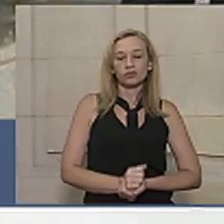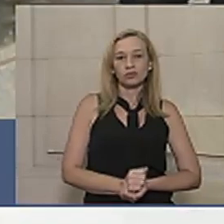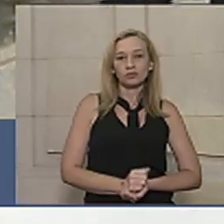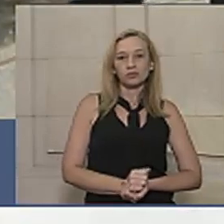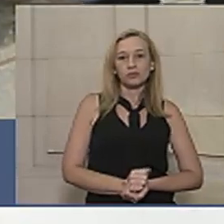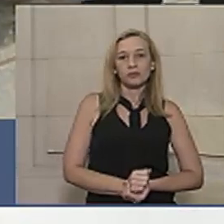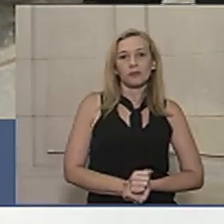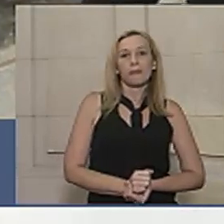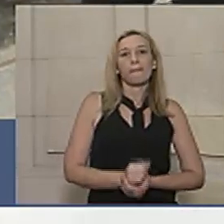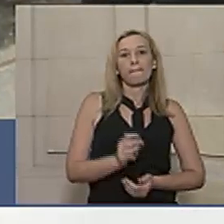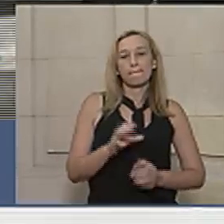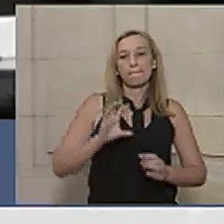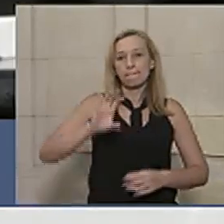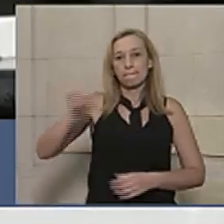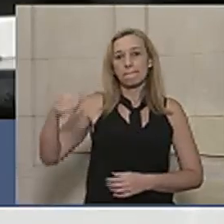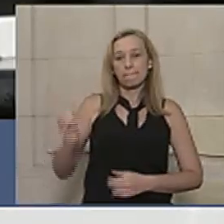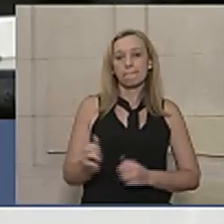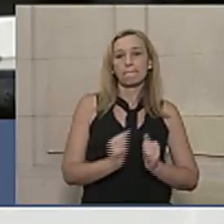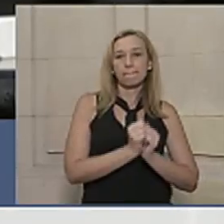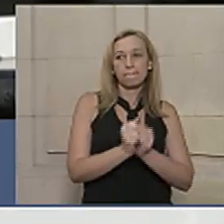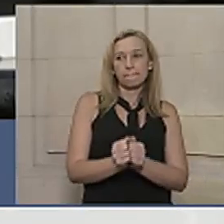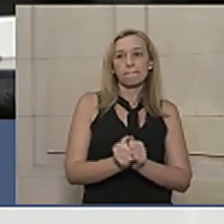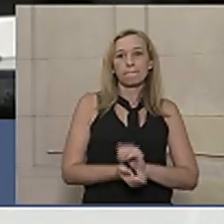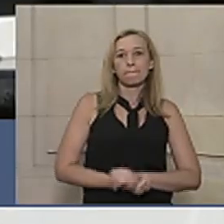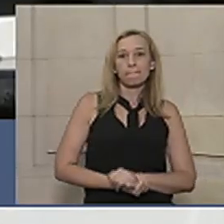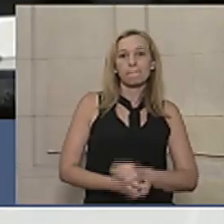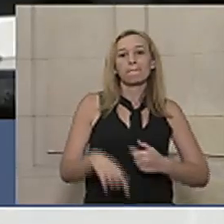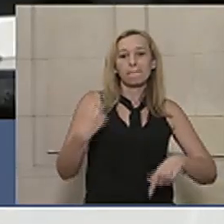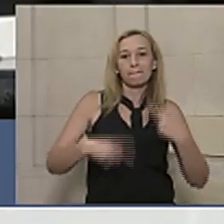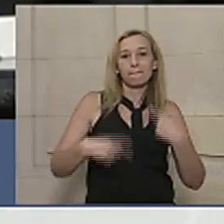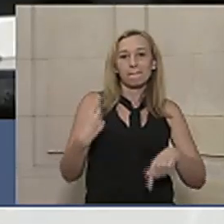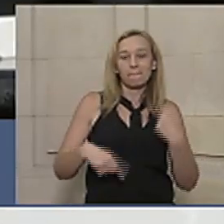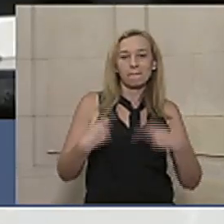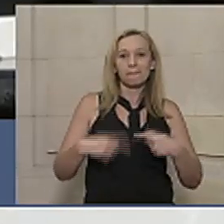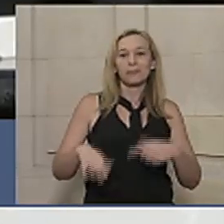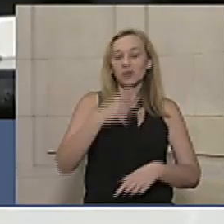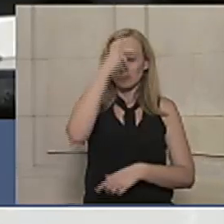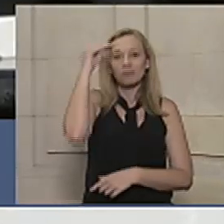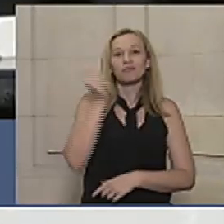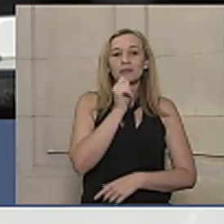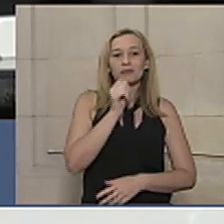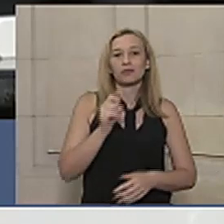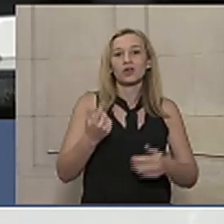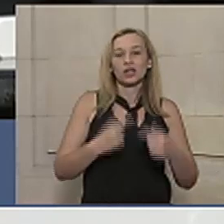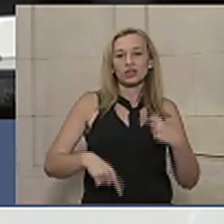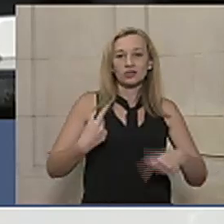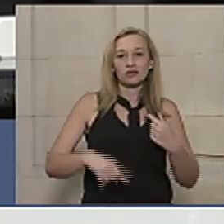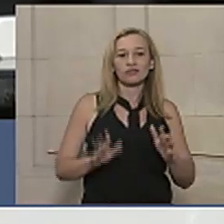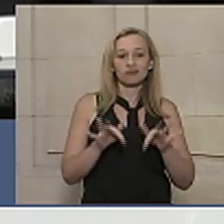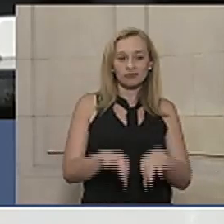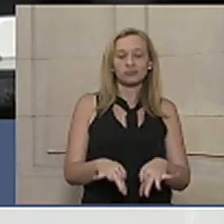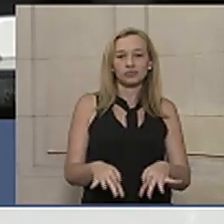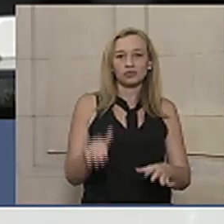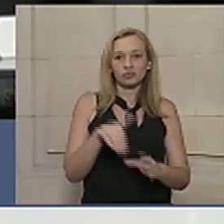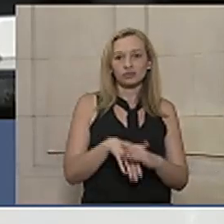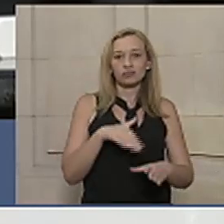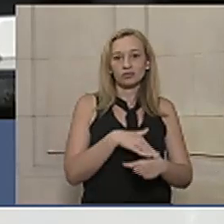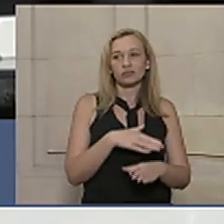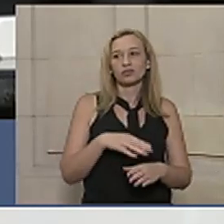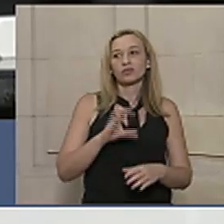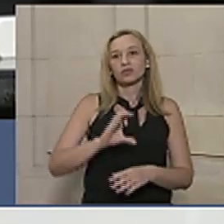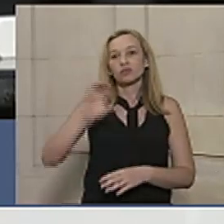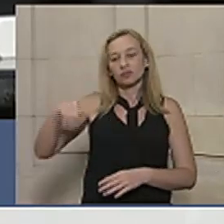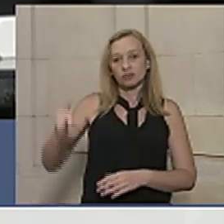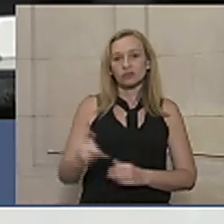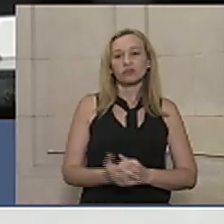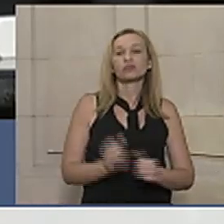Acompanho o parecer do CCJ, presidente. Com os pareceres emitidos em discussão, não havendo quem queira discutir, encerrada a discussão, em votação, parecer da